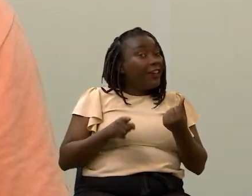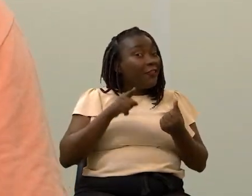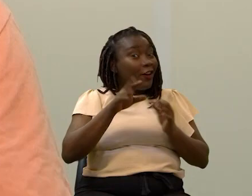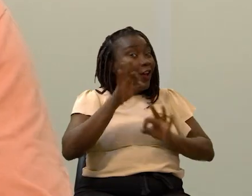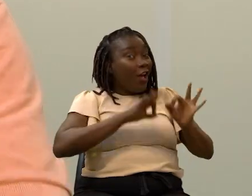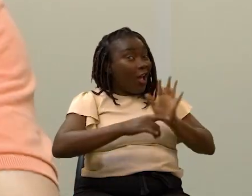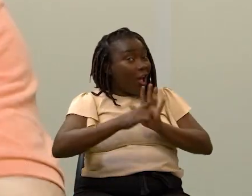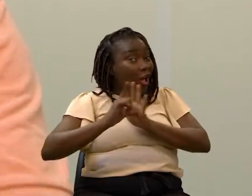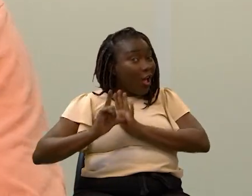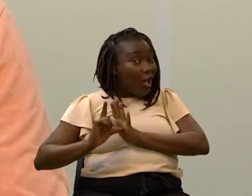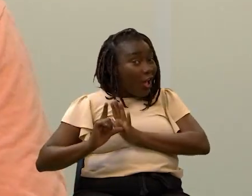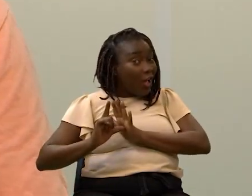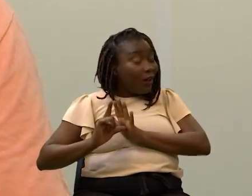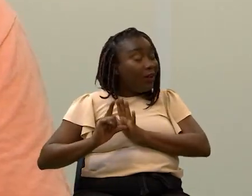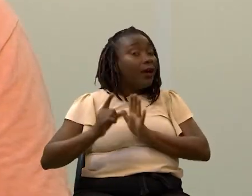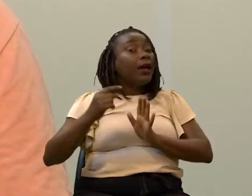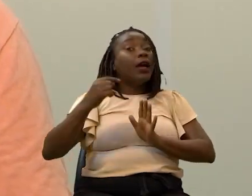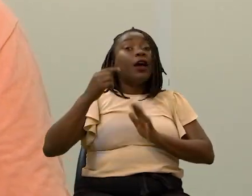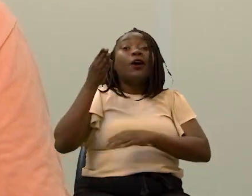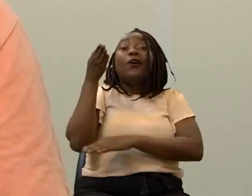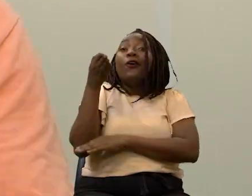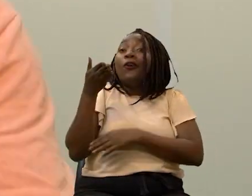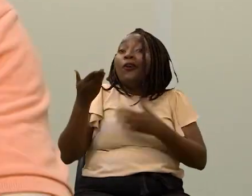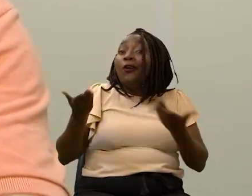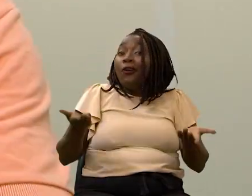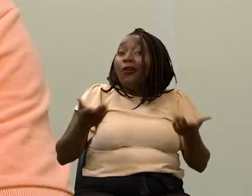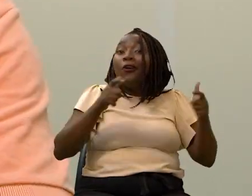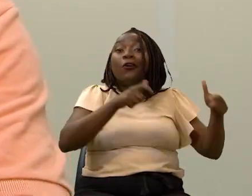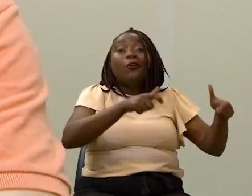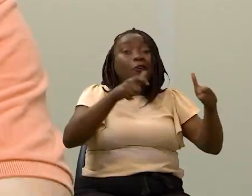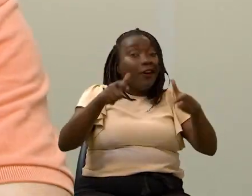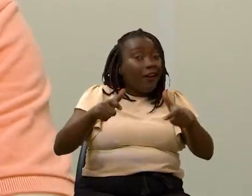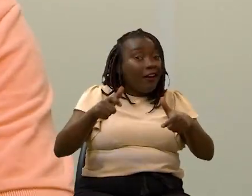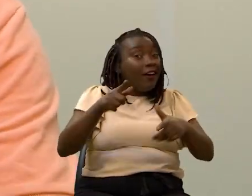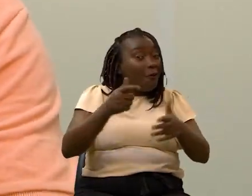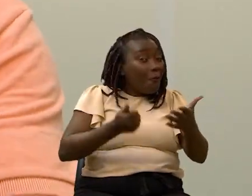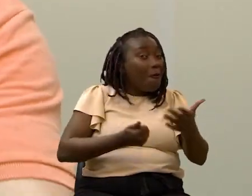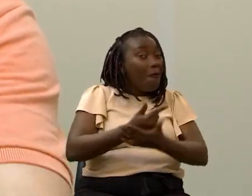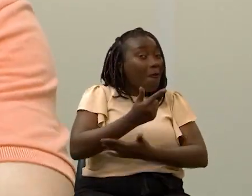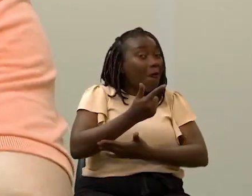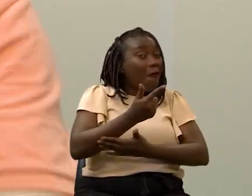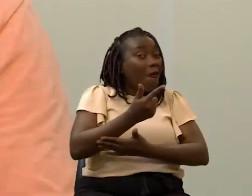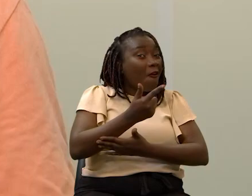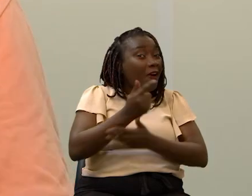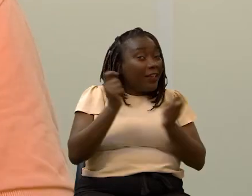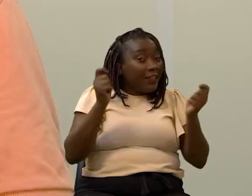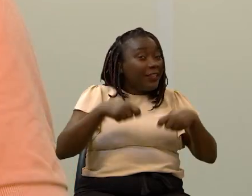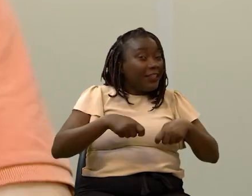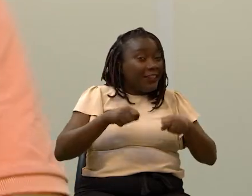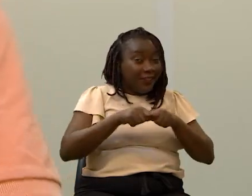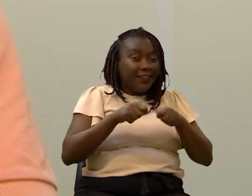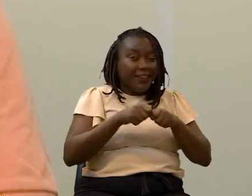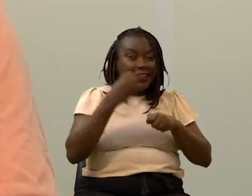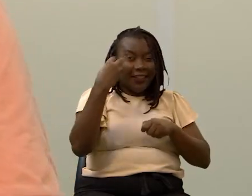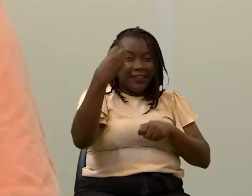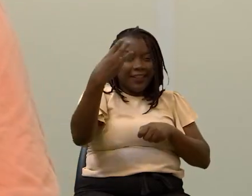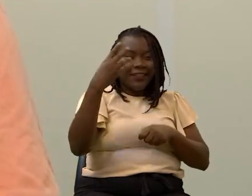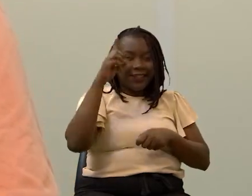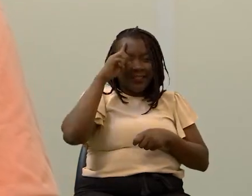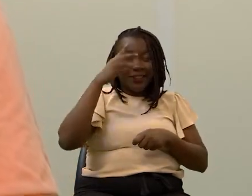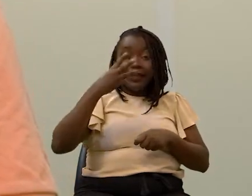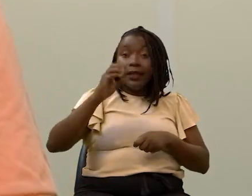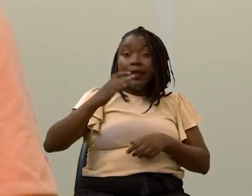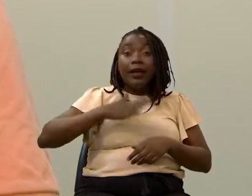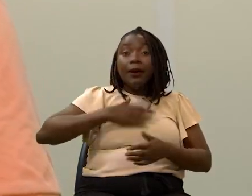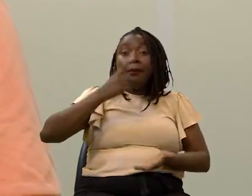para aquilo ali? Exatamente. Você se planejou para isso? E a hospedagem? E os lugares? Você comprou? Então, eu estou fazendo uma viagem